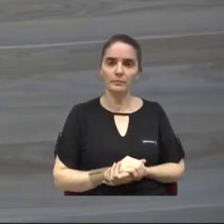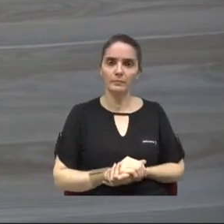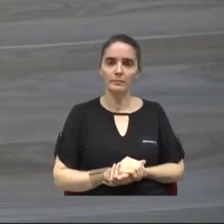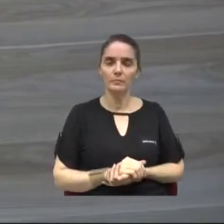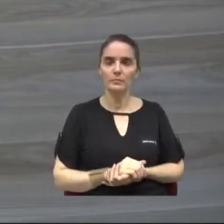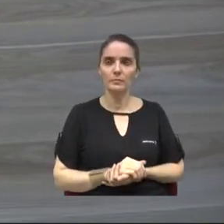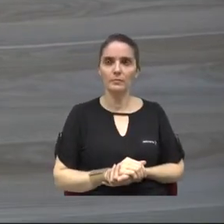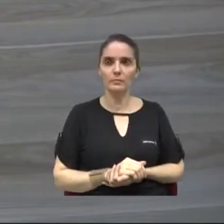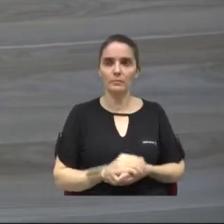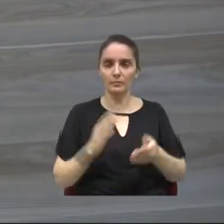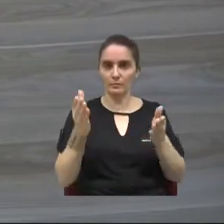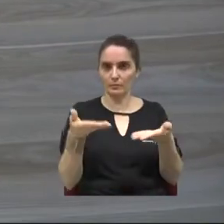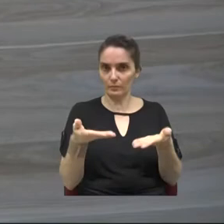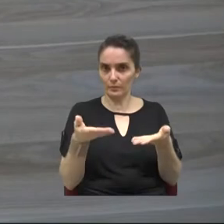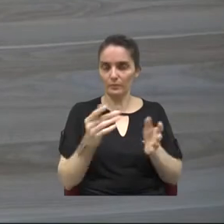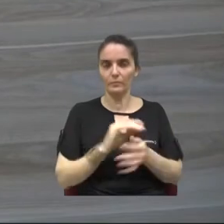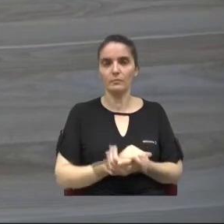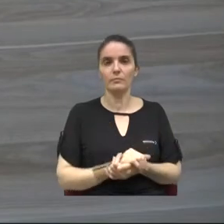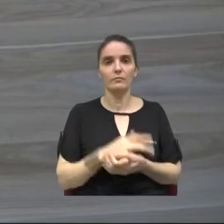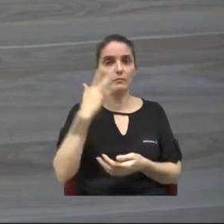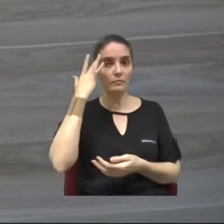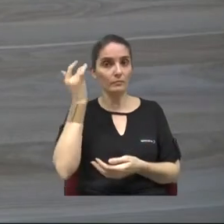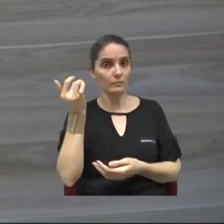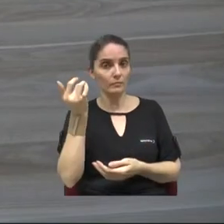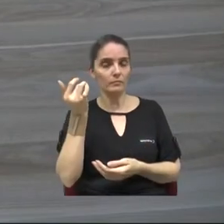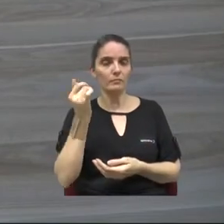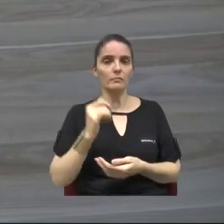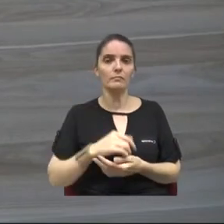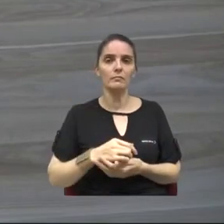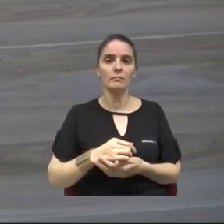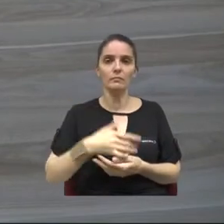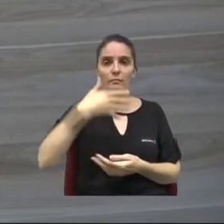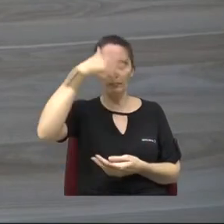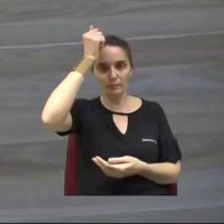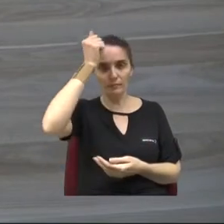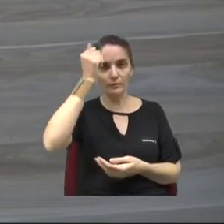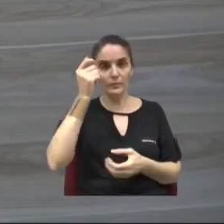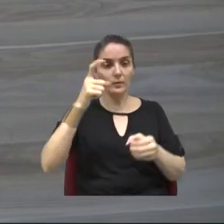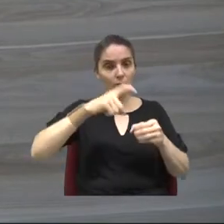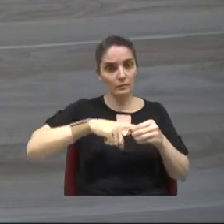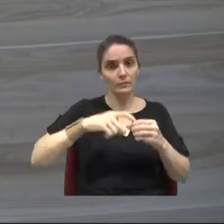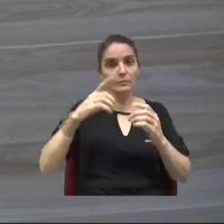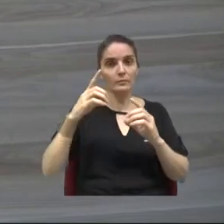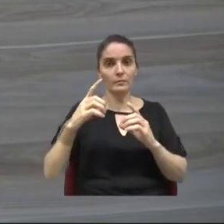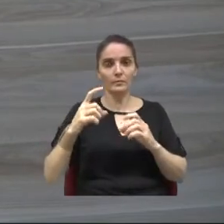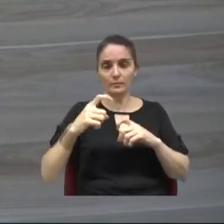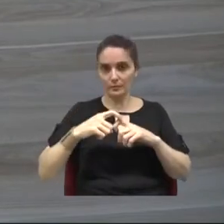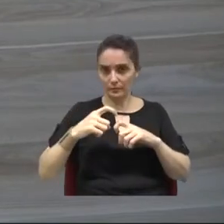Tanto agora, que amanhã mesmo eu tenho um retorno com ele. Desde a semana passada,